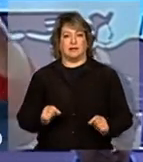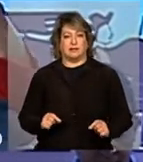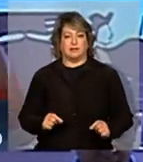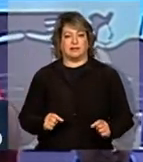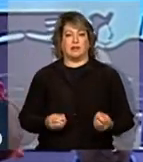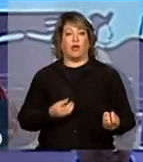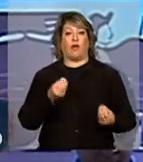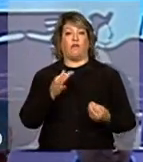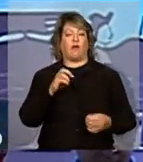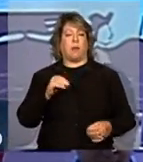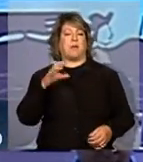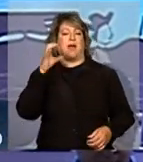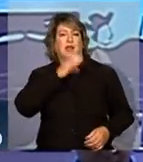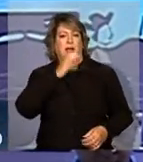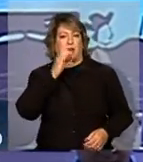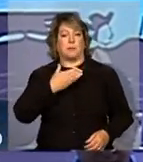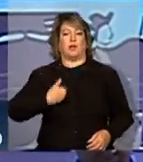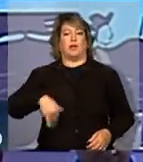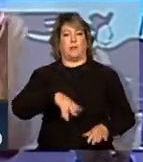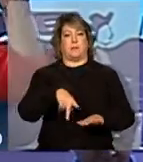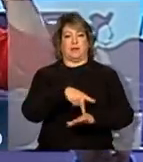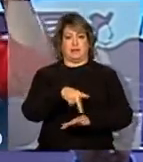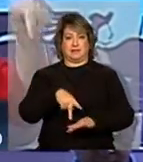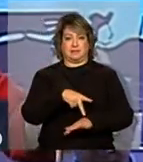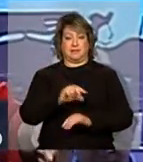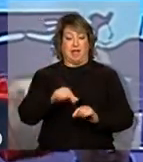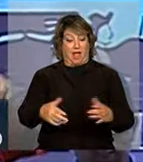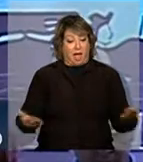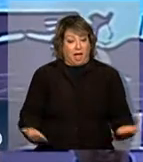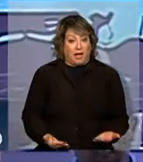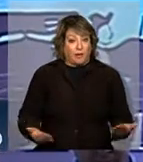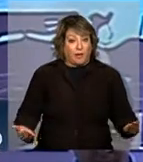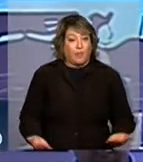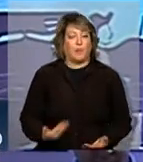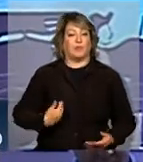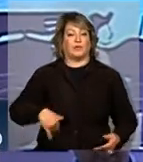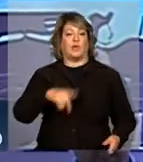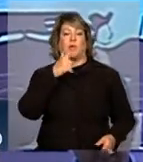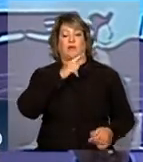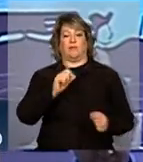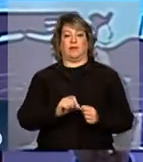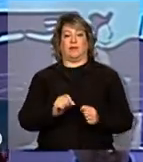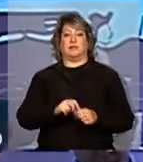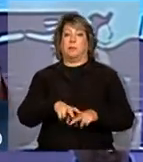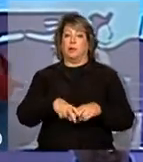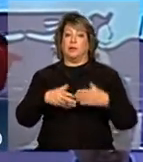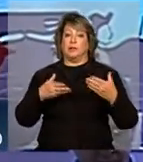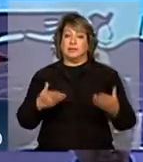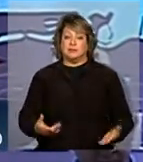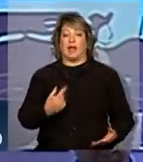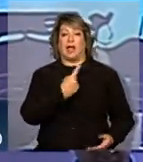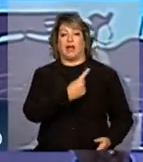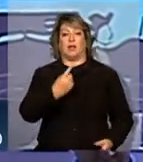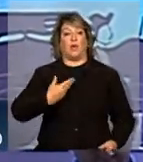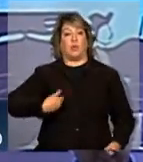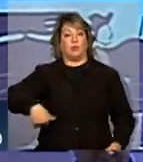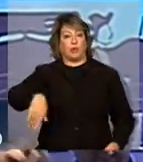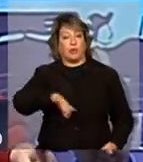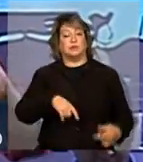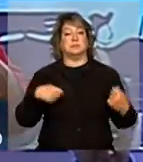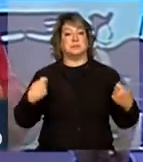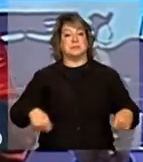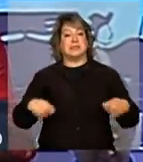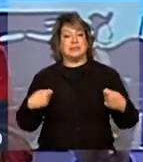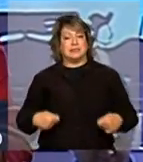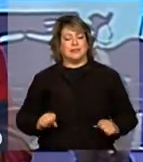forma acelerada o nosso país. É agora que nós temos de fazer. Por isso, cada um de nós deve dar